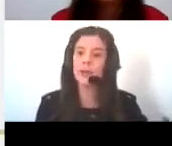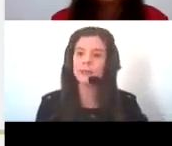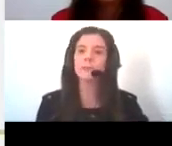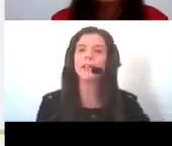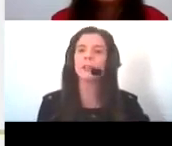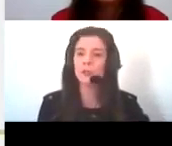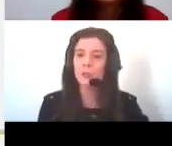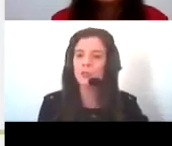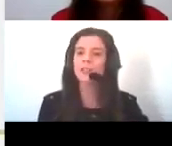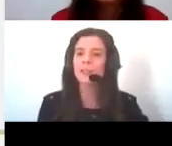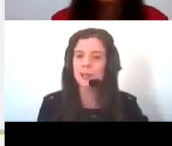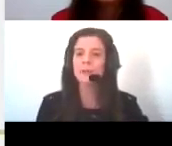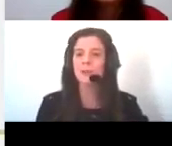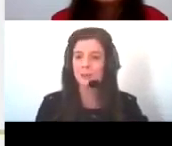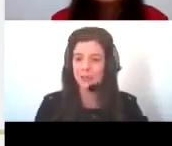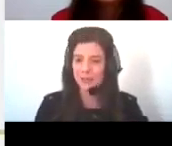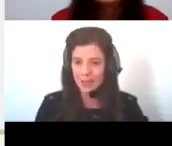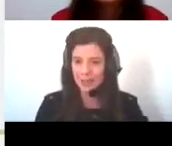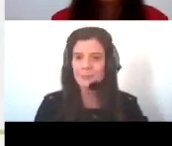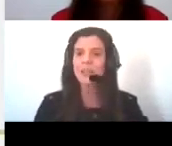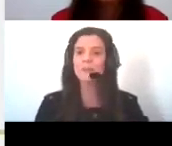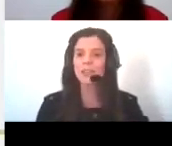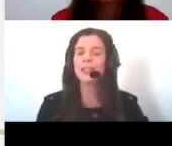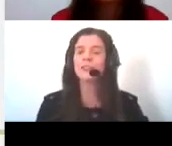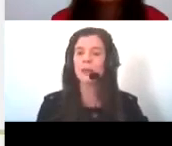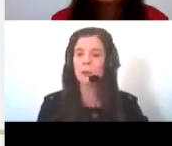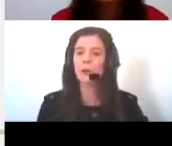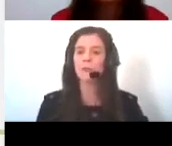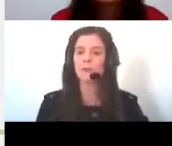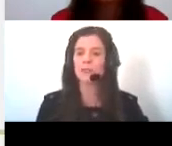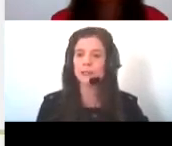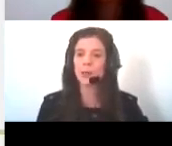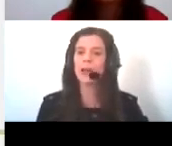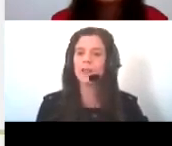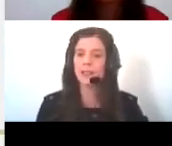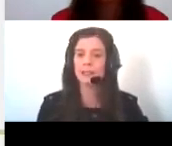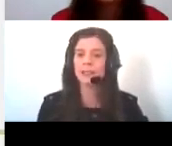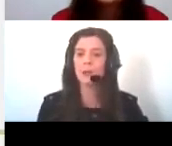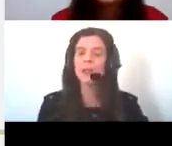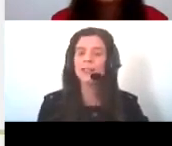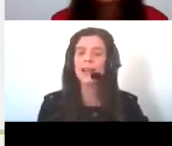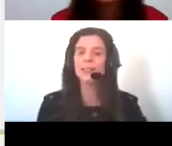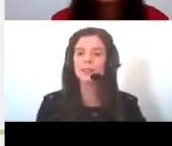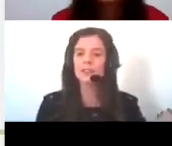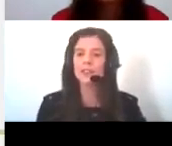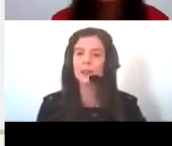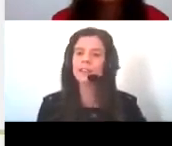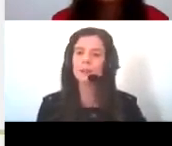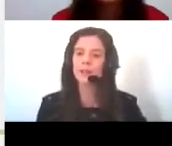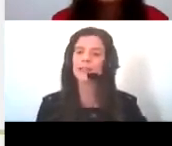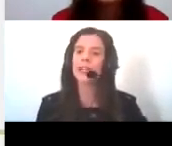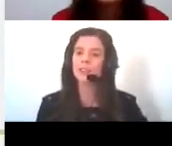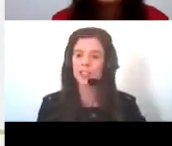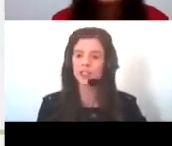vocês participarem, porque os comissionados também podem participar, porque isso também promove para vocês uma qualificação, trazem vocês mais